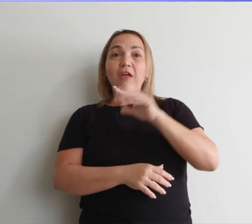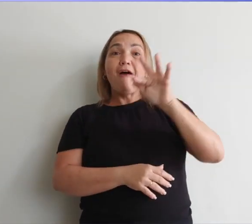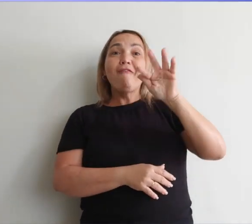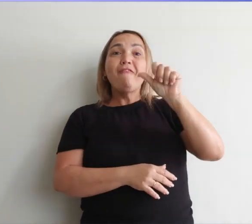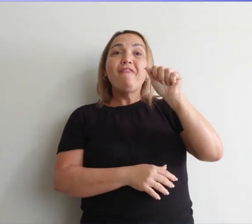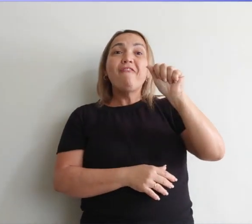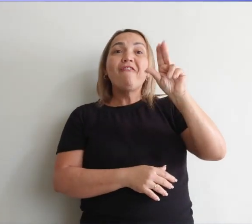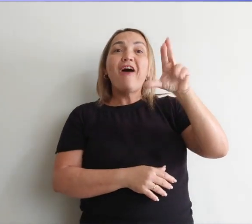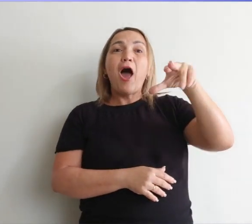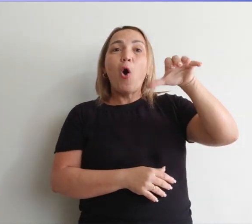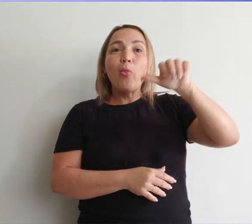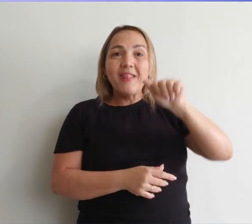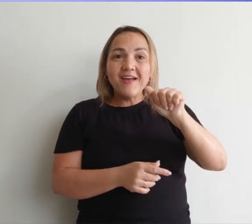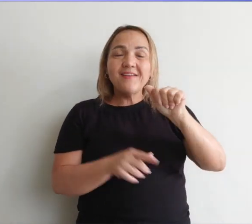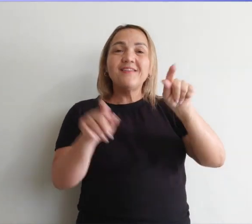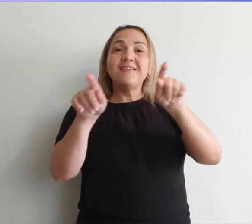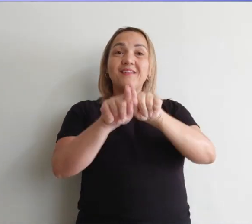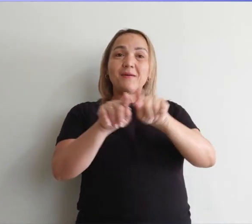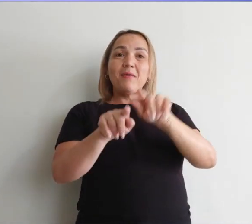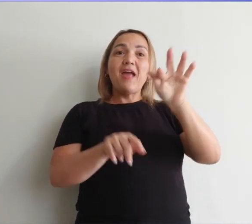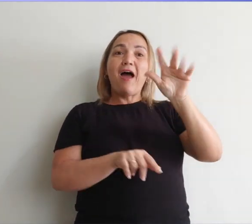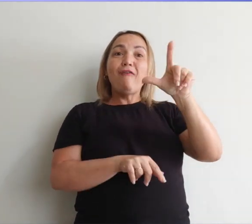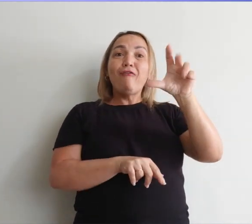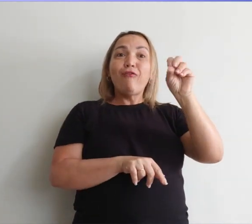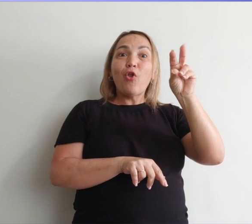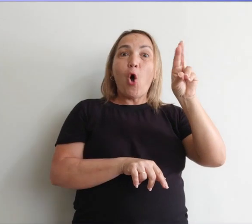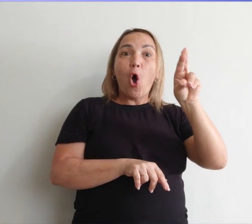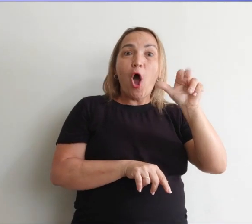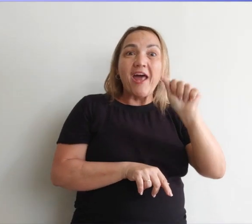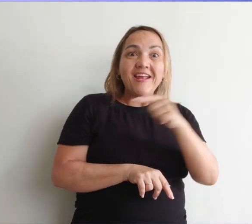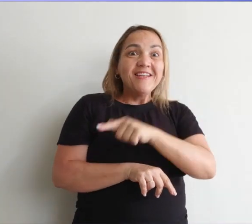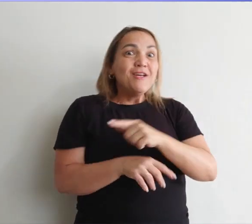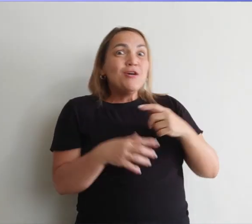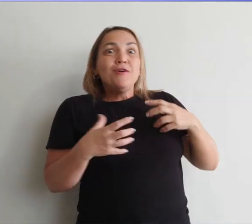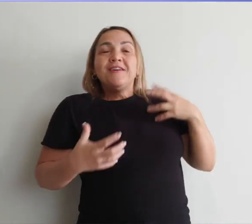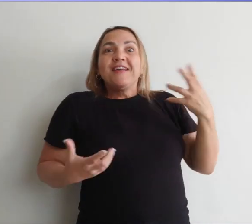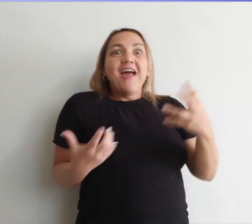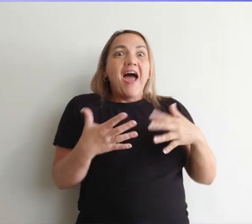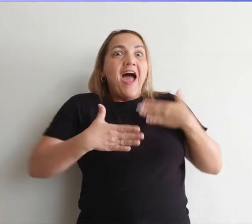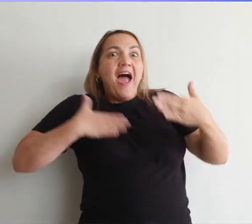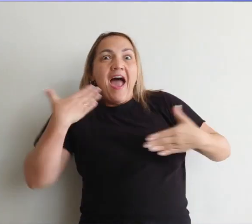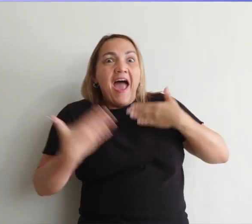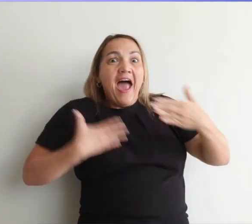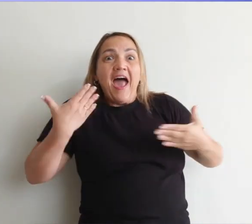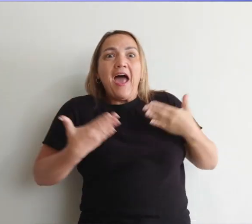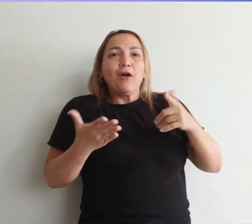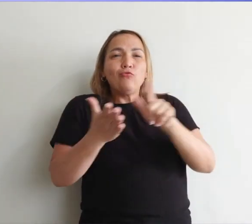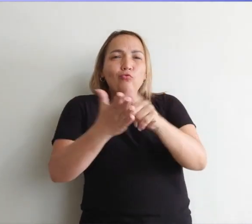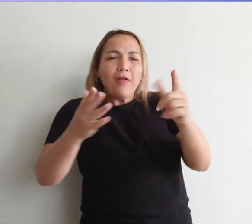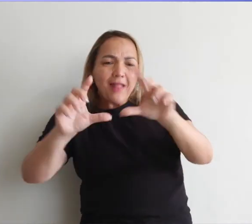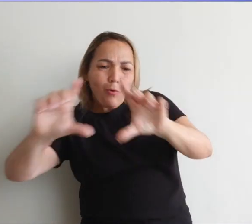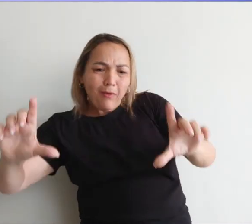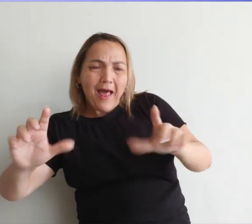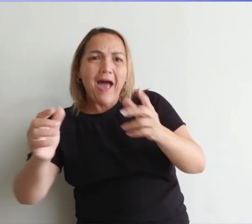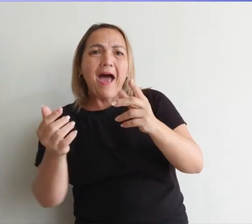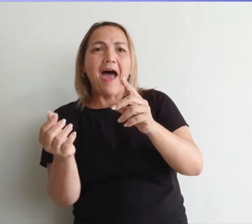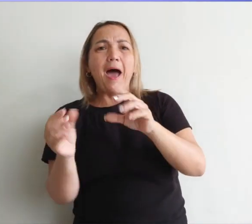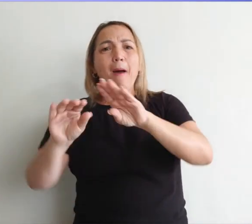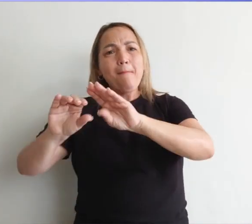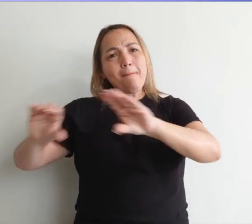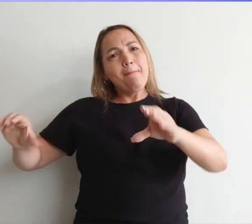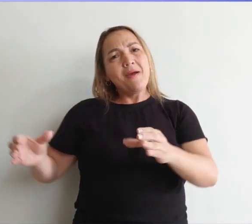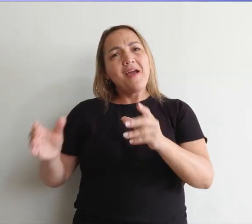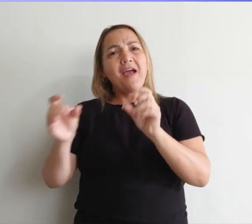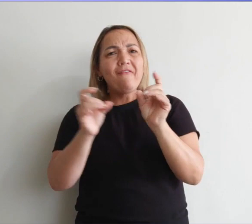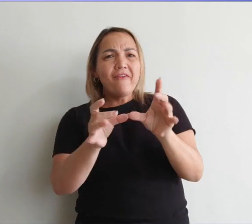Fauna, mas também tinha a Flora. E eu fiquei maluco, assim, eu vendia em banca de jornal. Depois meu pai encadernou, tenho